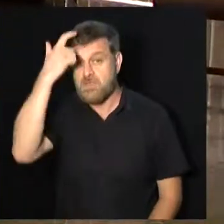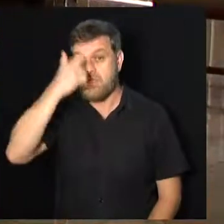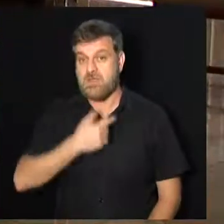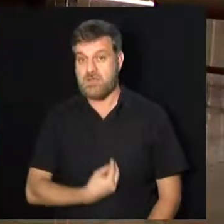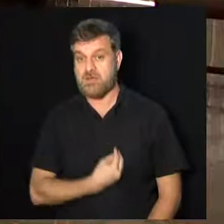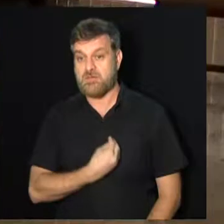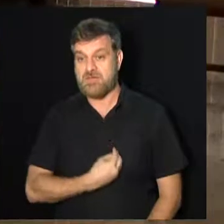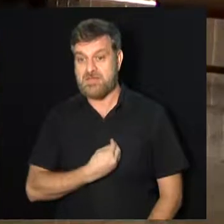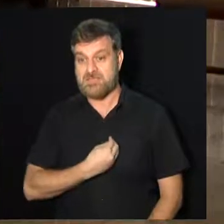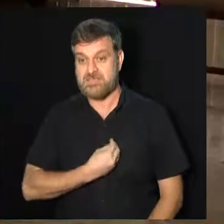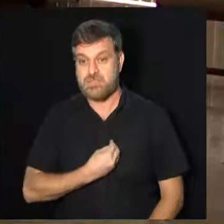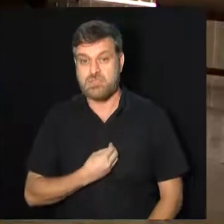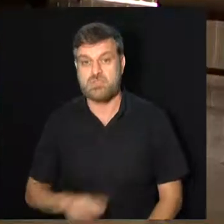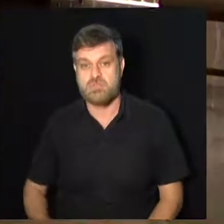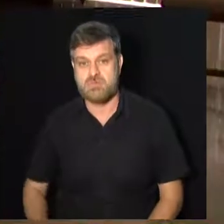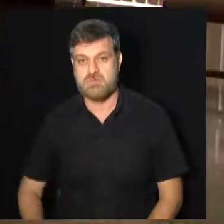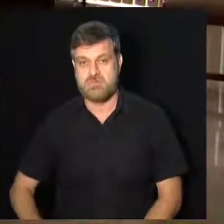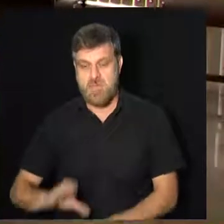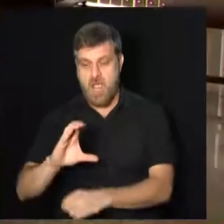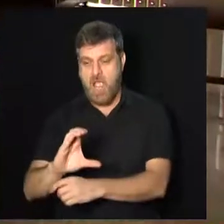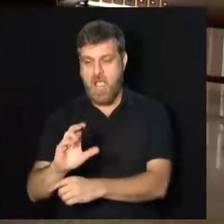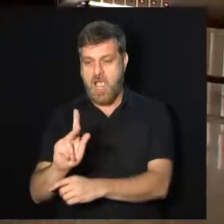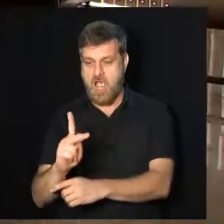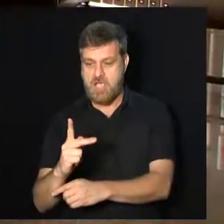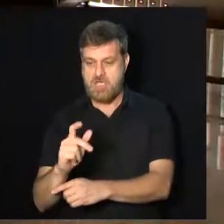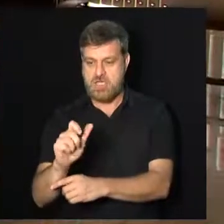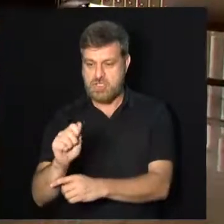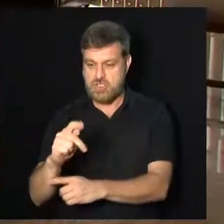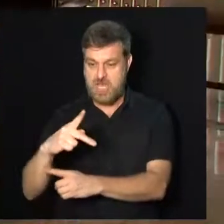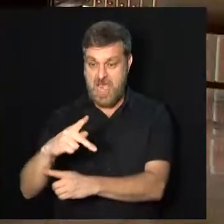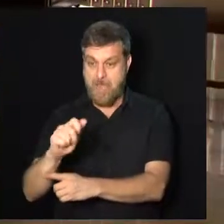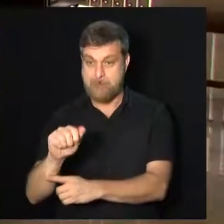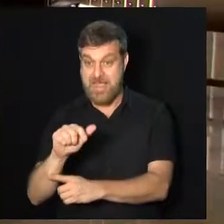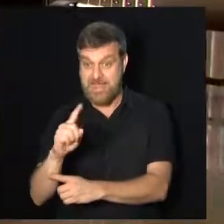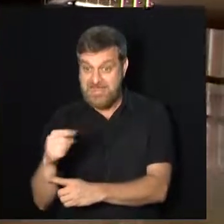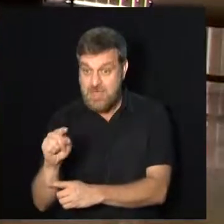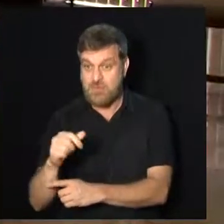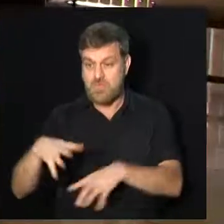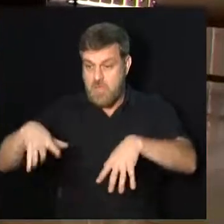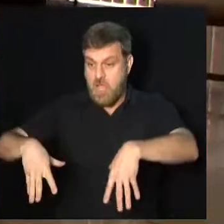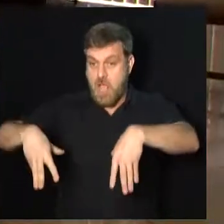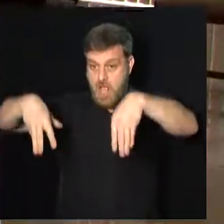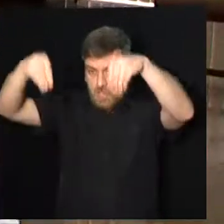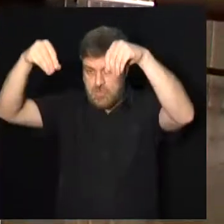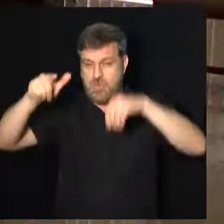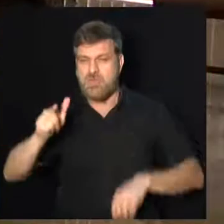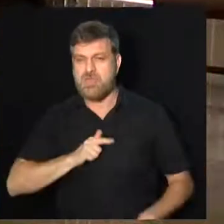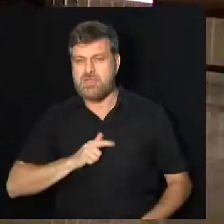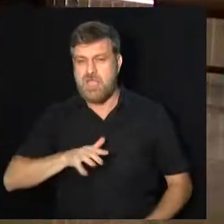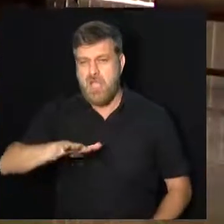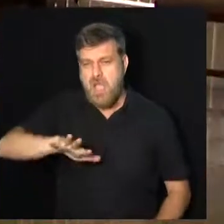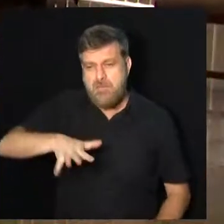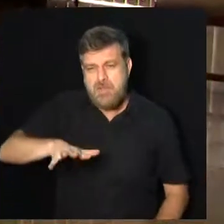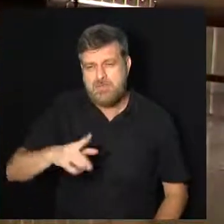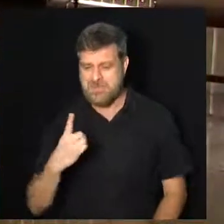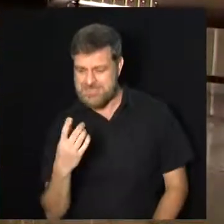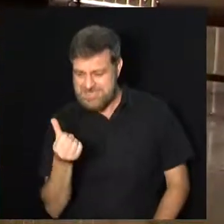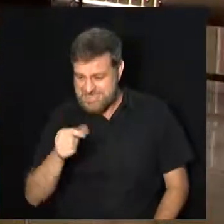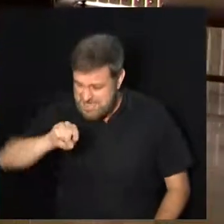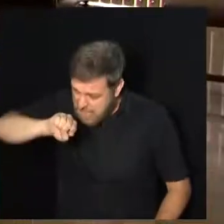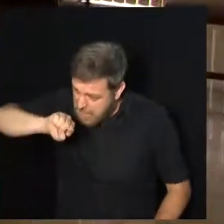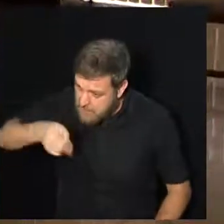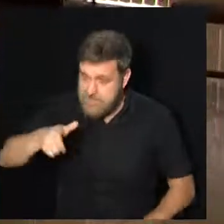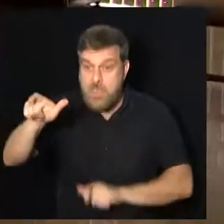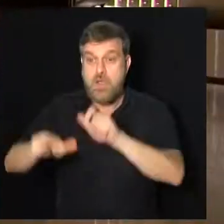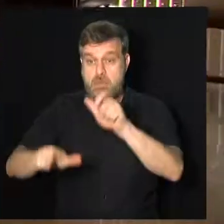no Jardim Chapadão, onde você disse tem a Torre, né, do Castelo, aproximadamente 16 mil habitantes